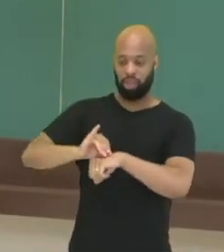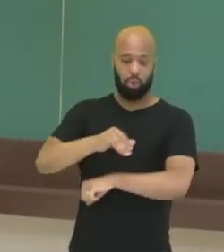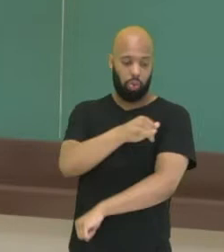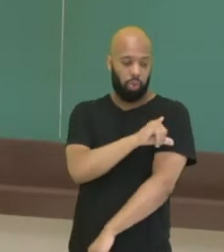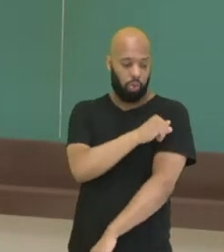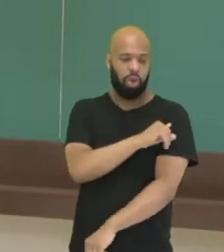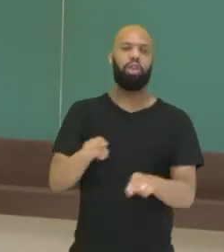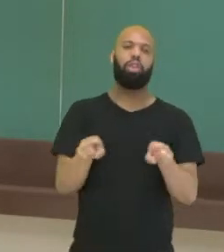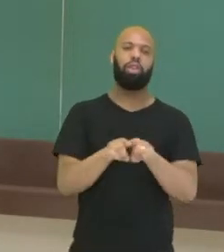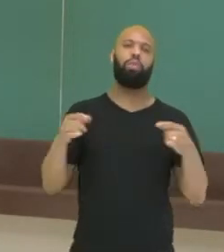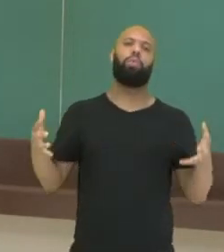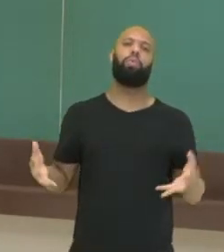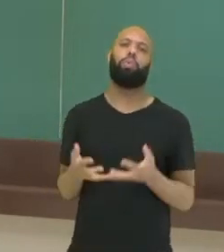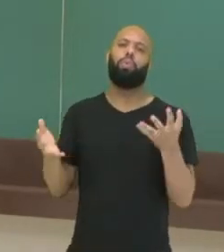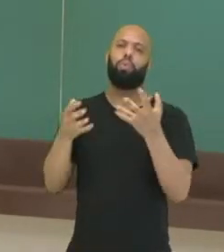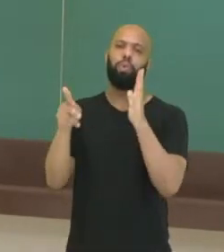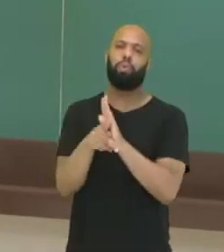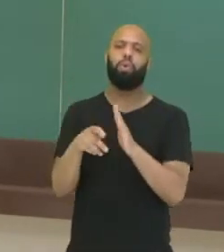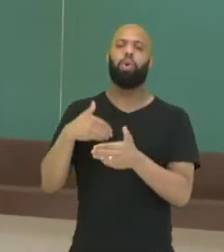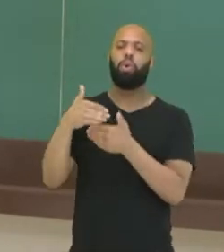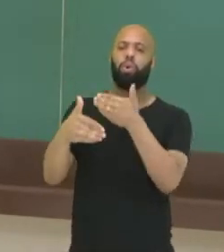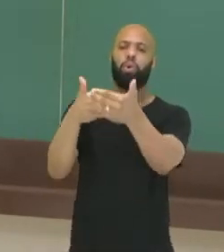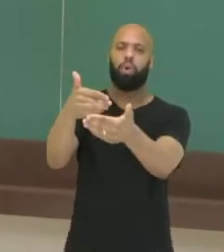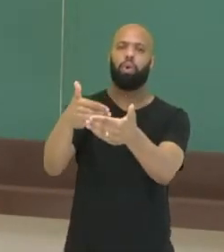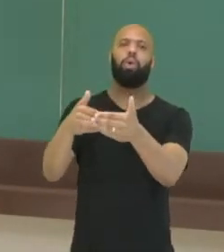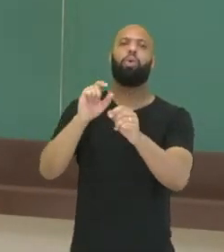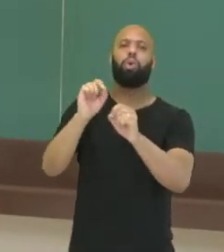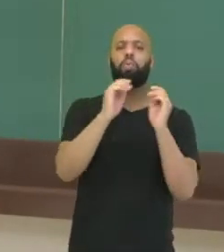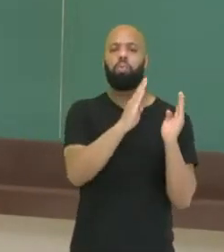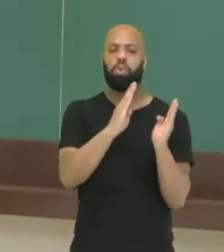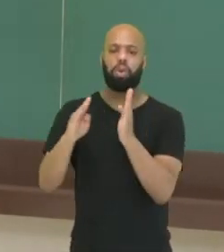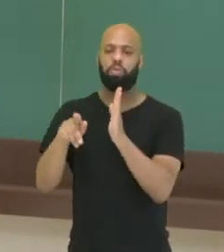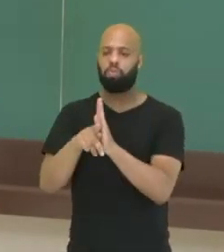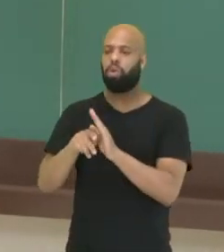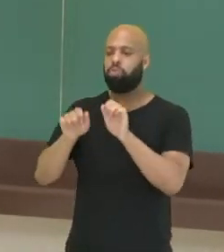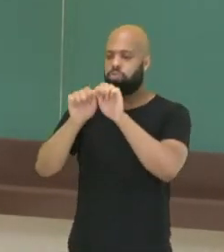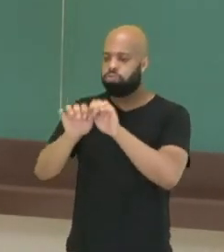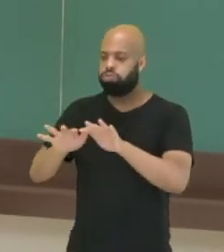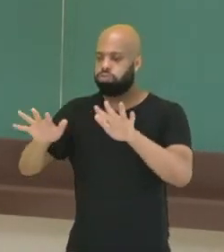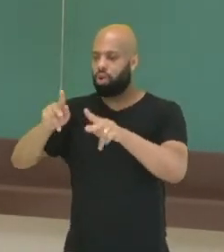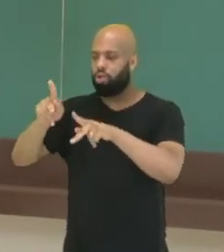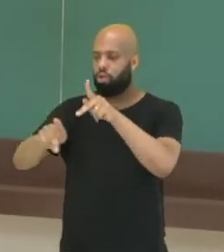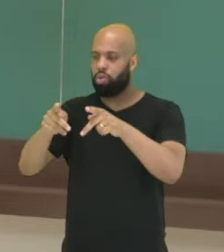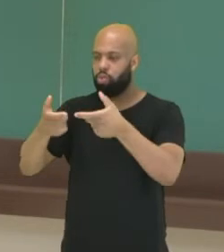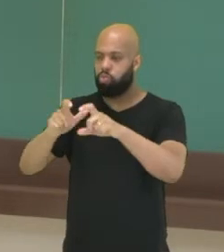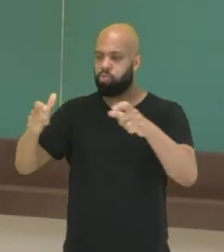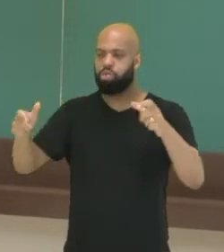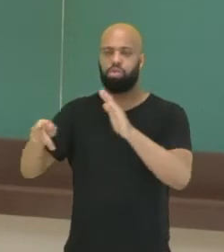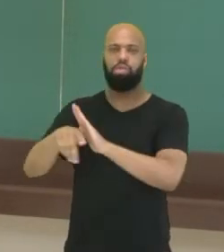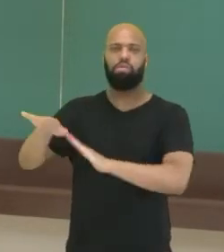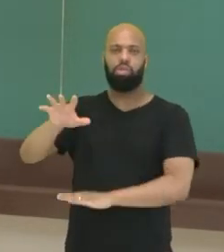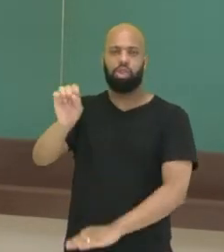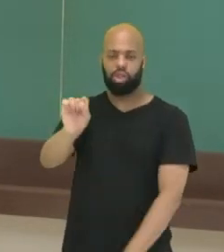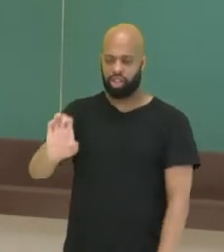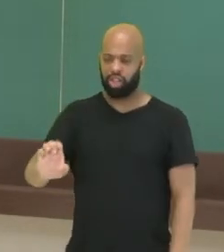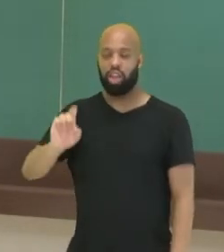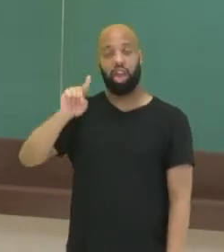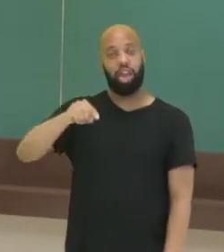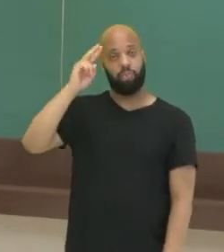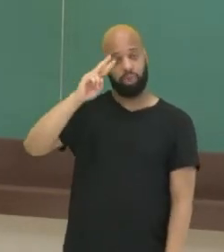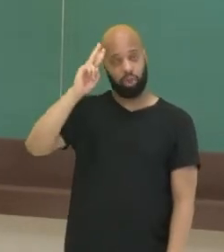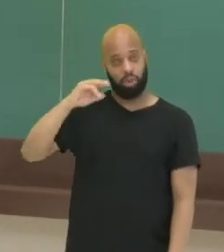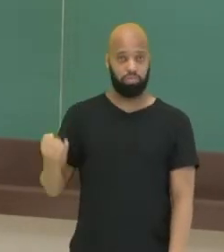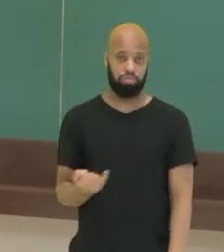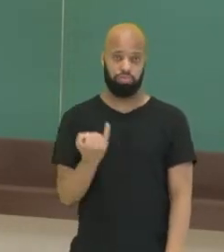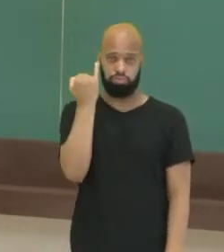que contribui para o início ali do processo de ocupação da região sudeste. Então são fatores históricos